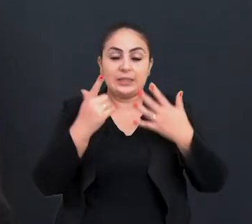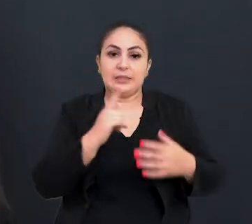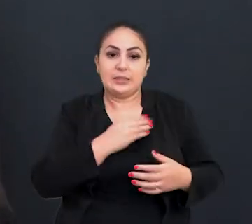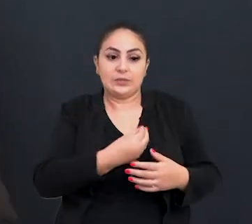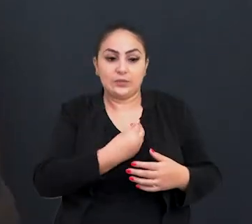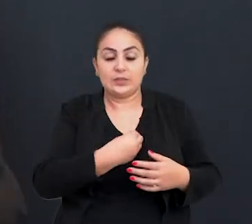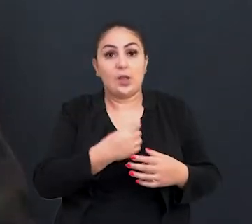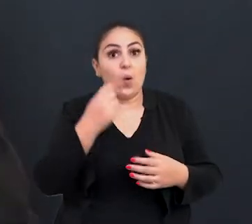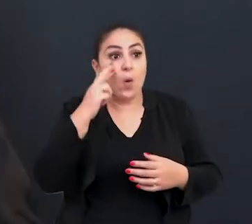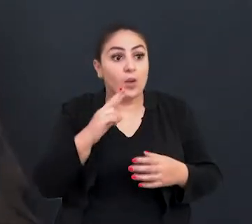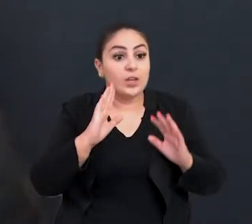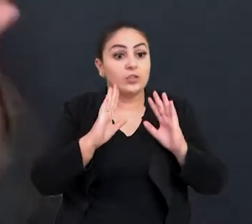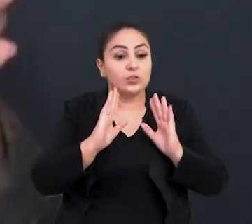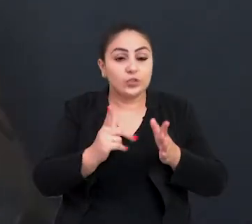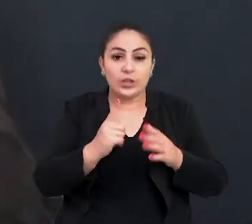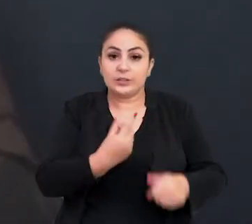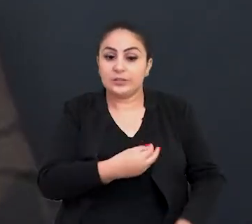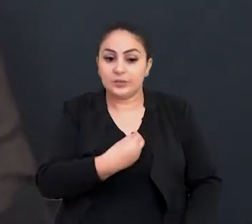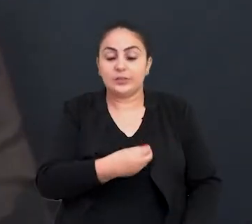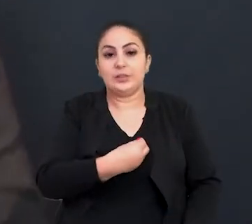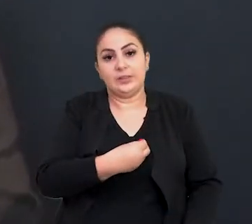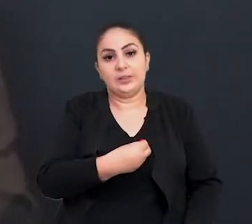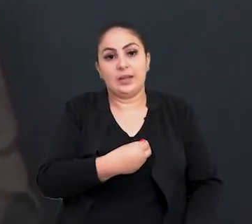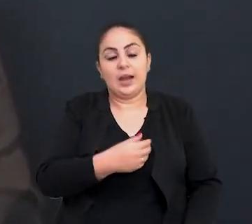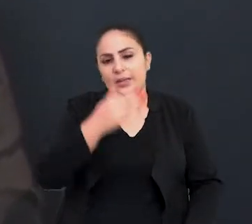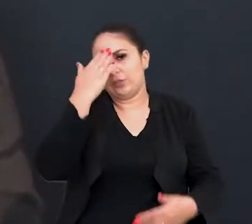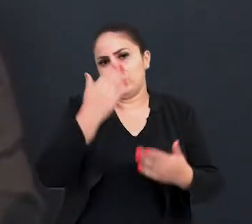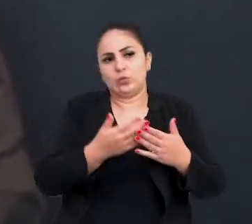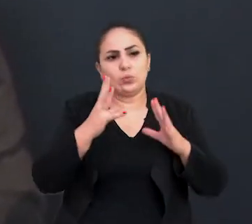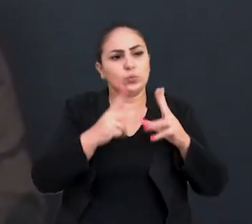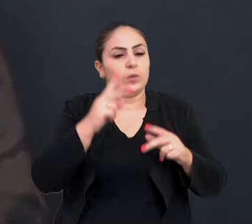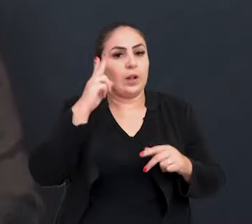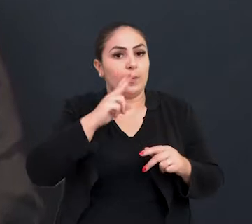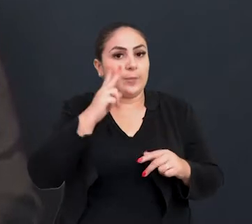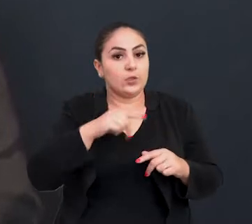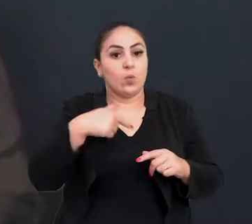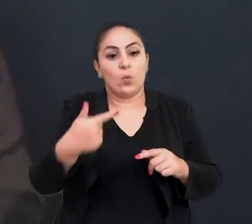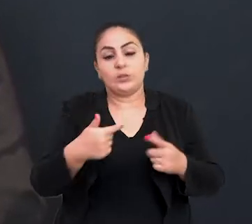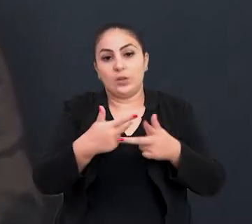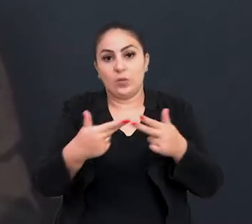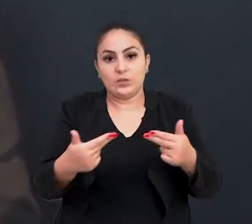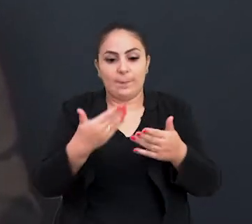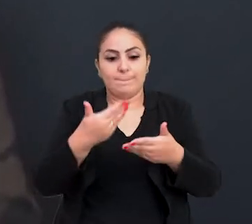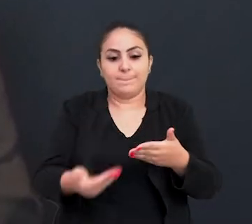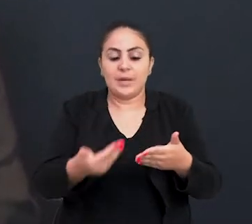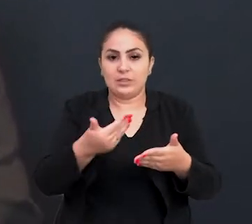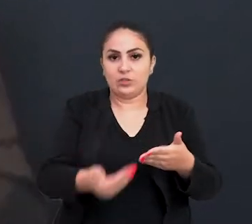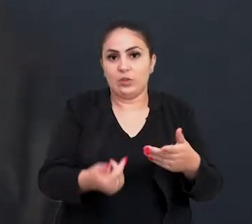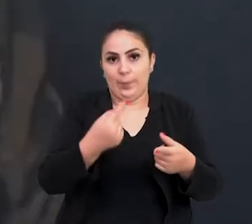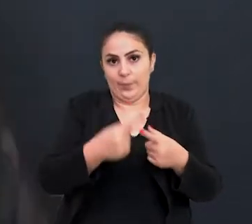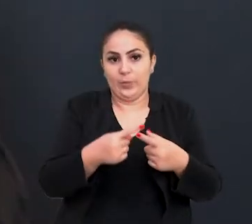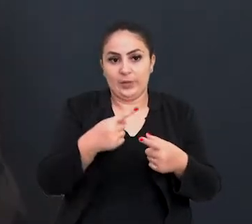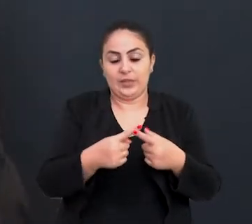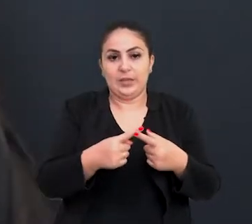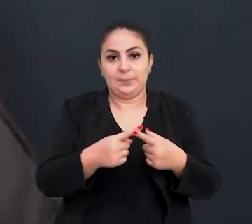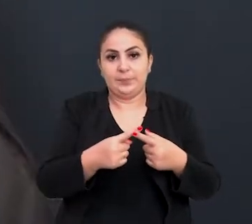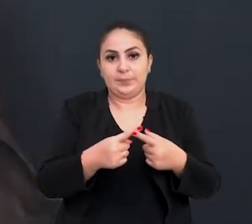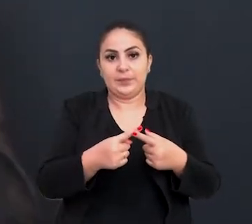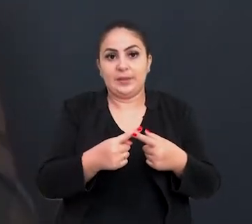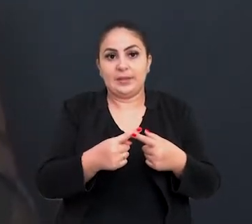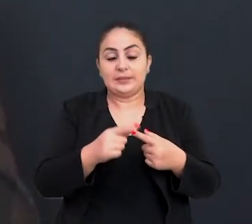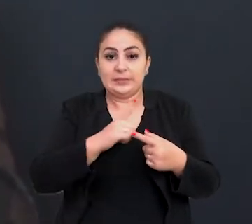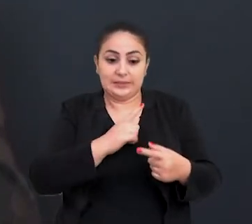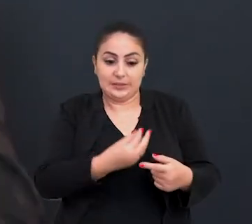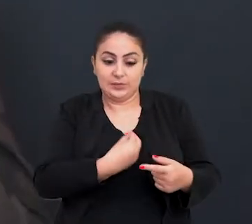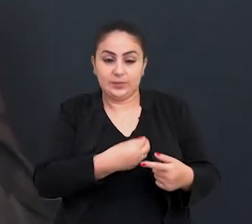eles plantam. E olha, já está nascendo. Então, tudo isso a gente acredita que vai resgatando um outro lado deles, perdido, porque quando eles